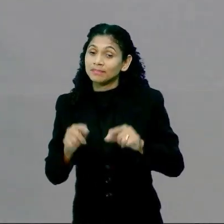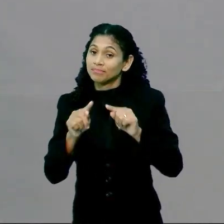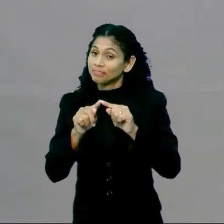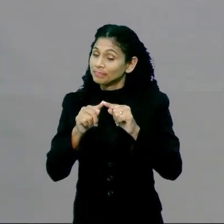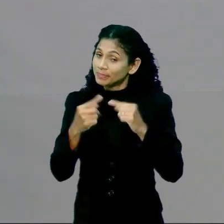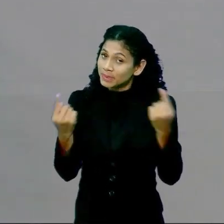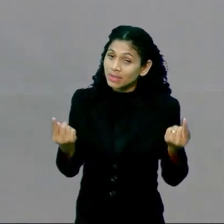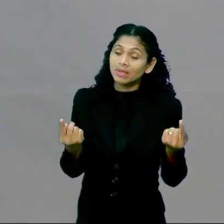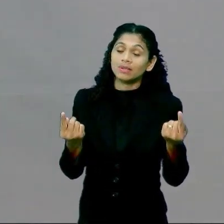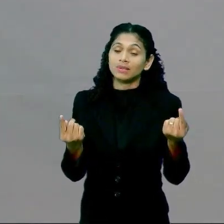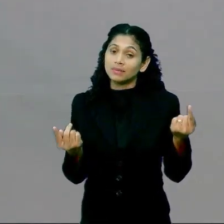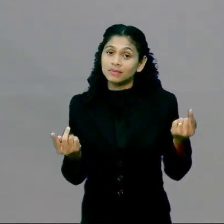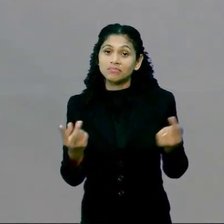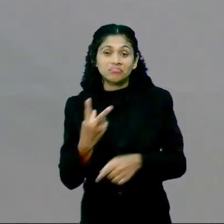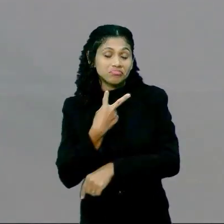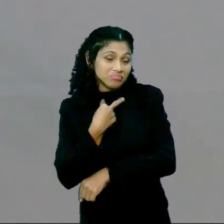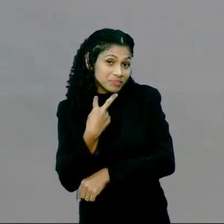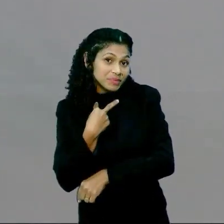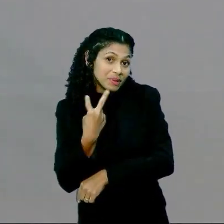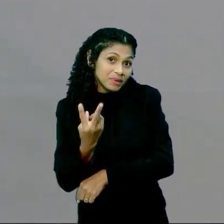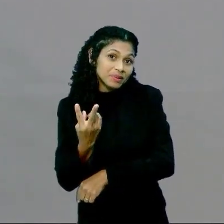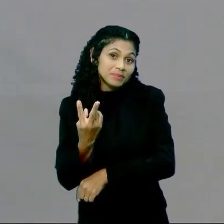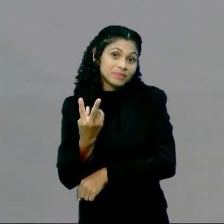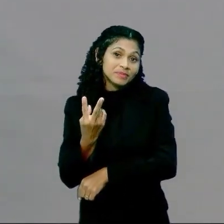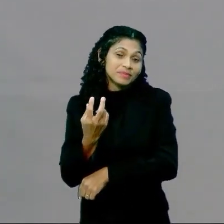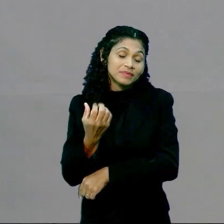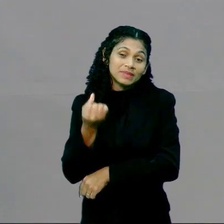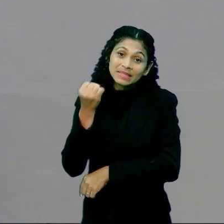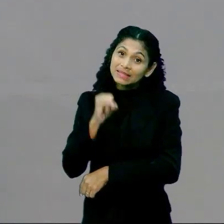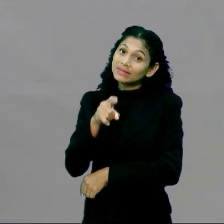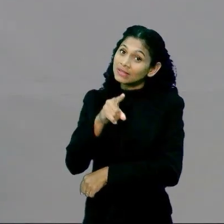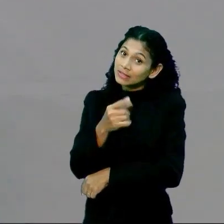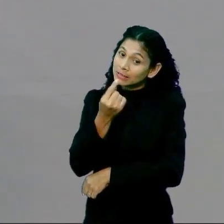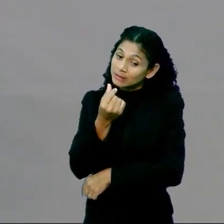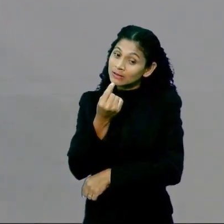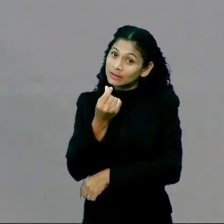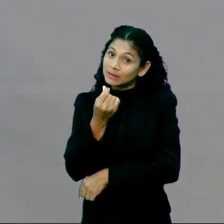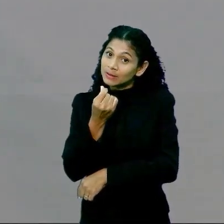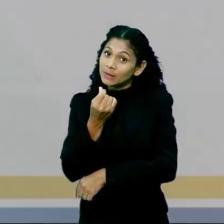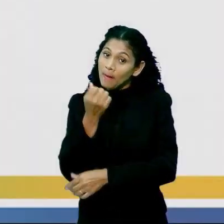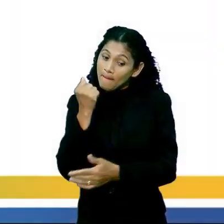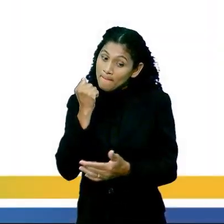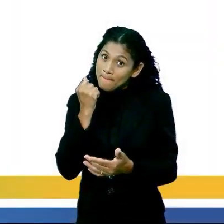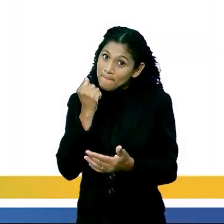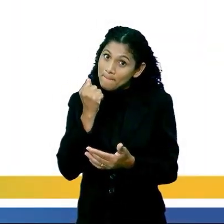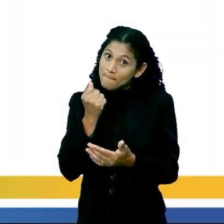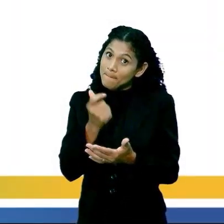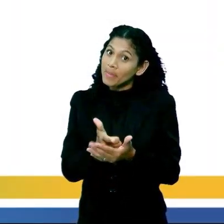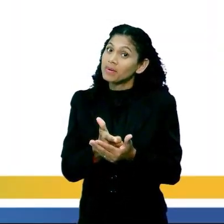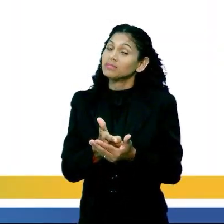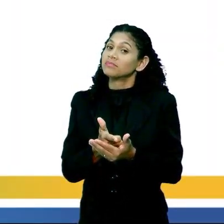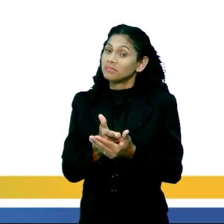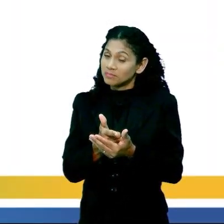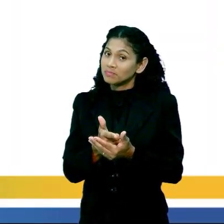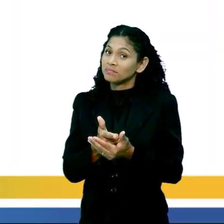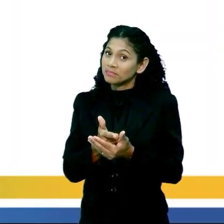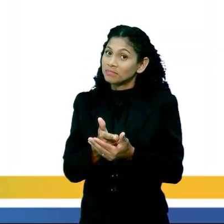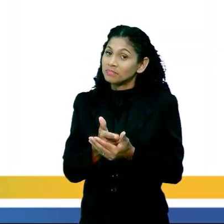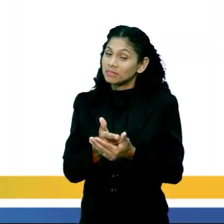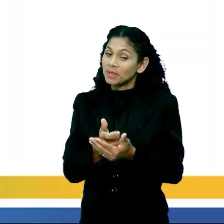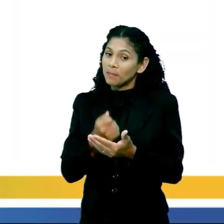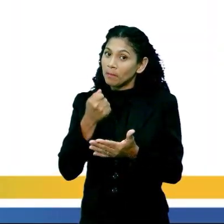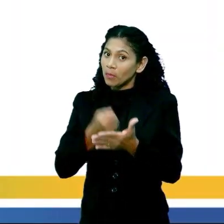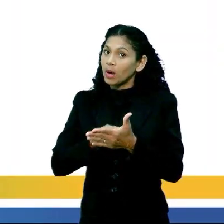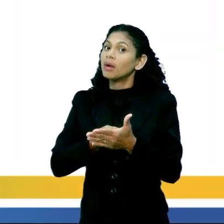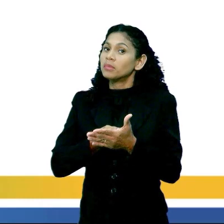lugar desse. Se você tem, pague minha passagem que eu vou, tá? Brincadeira, galera. Então, vocês puderam observar, né, de acordo com o